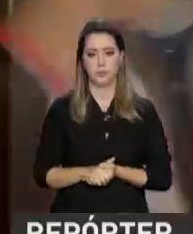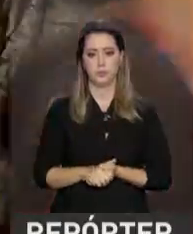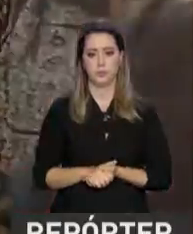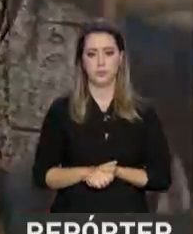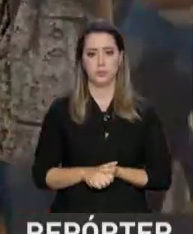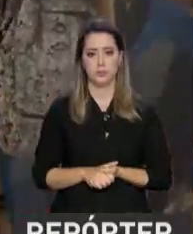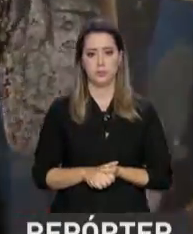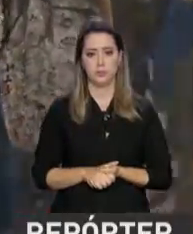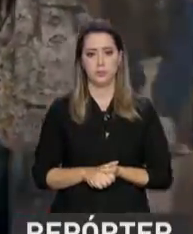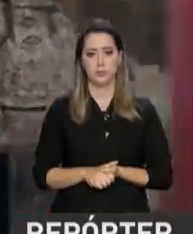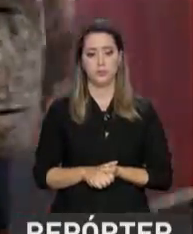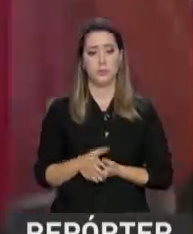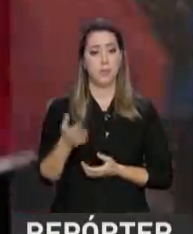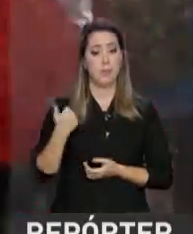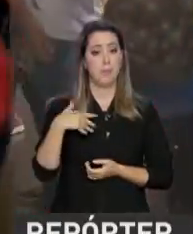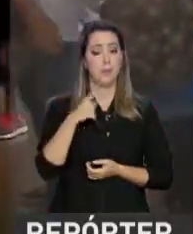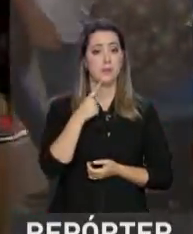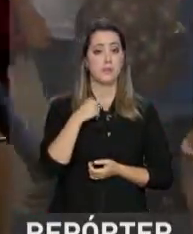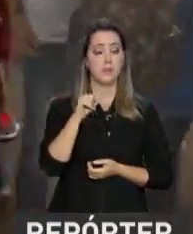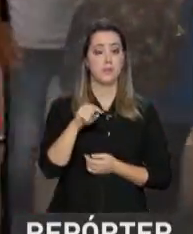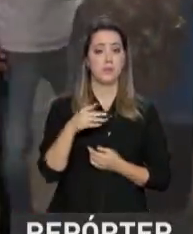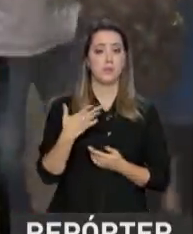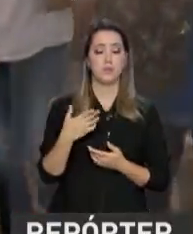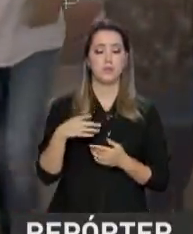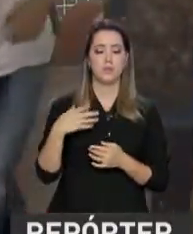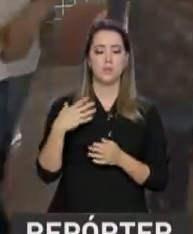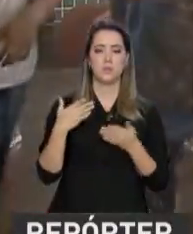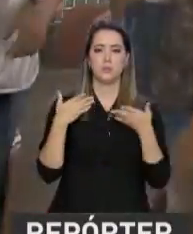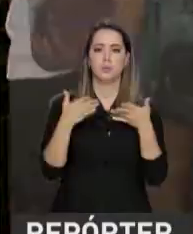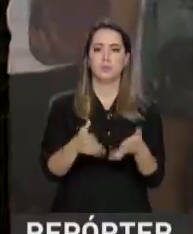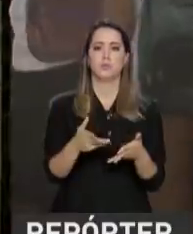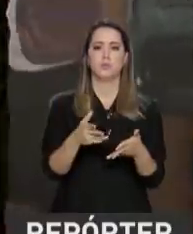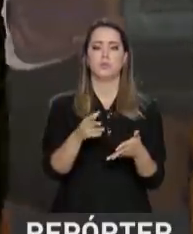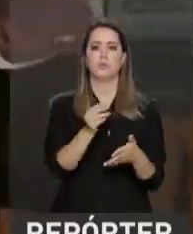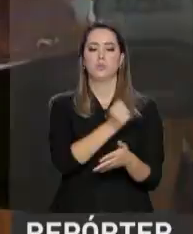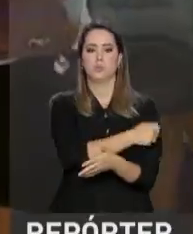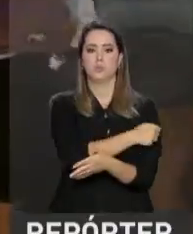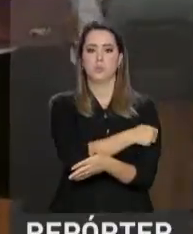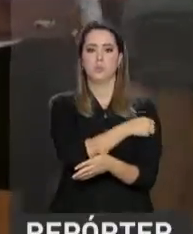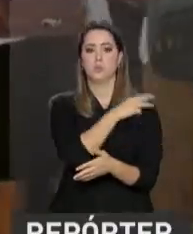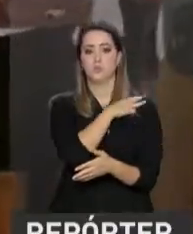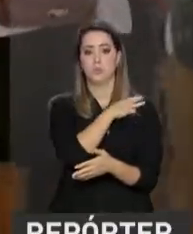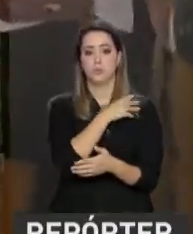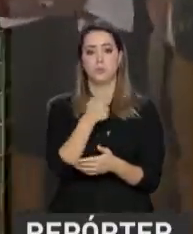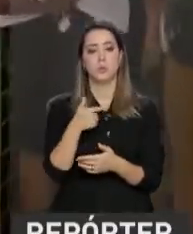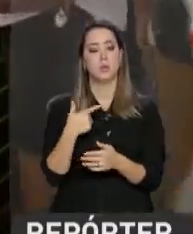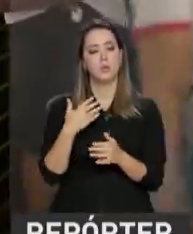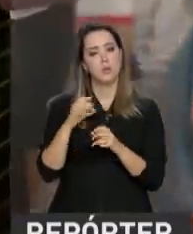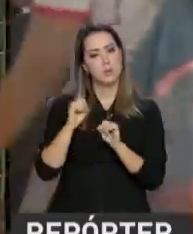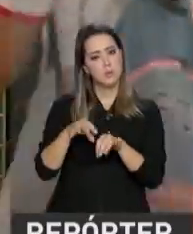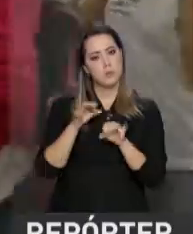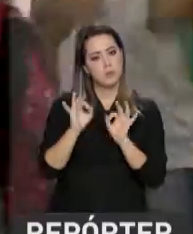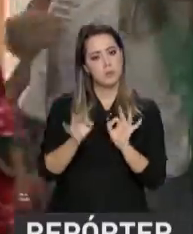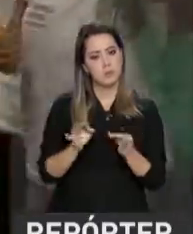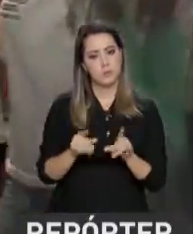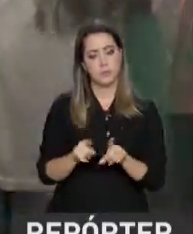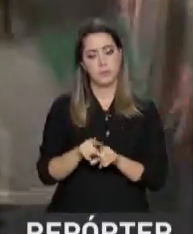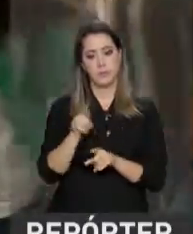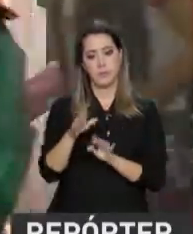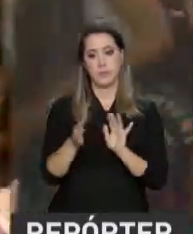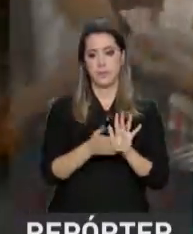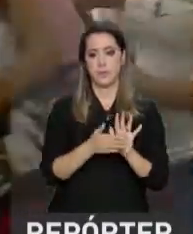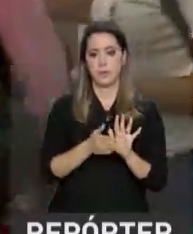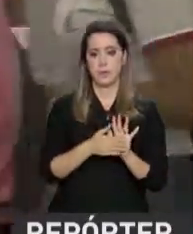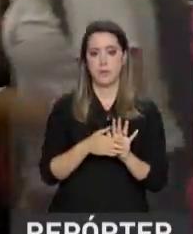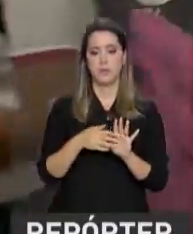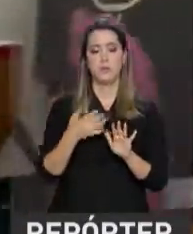aumentar o interesse ea participação dos alunos no ensino médio sem comprometer a formação desses estudantes essa é a proposta